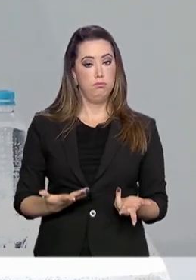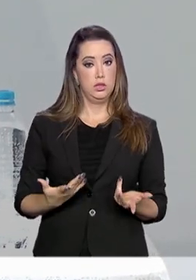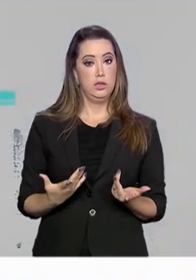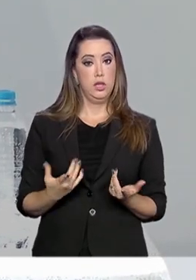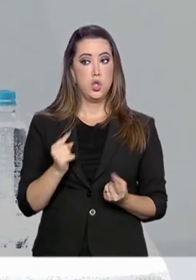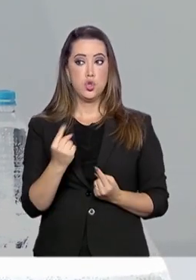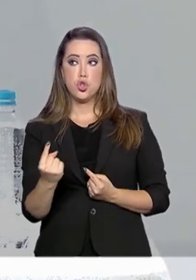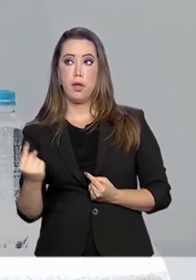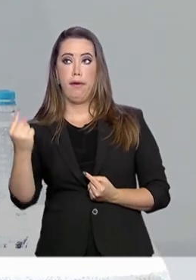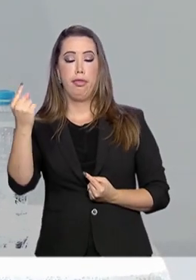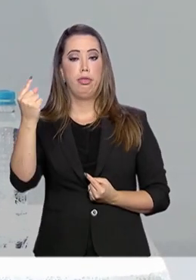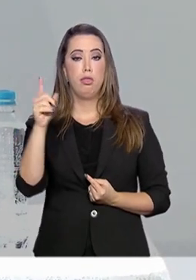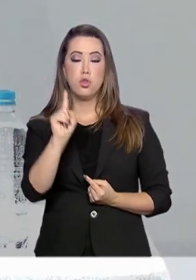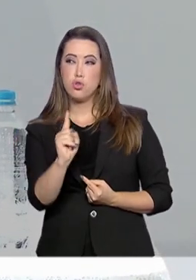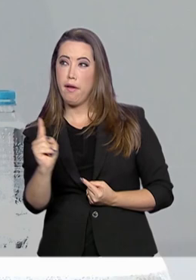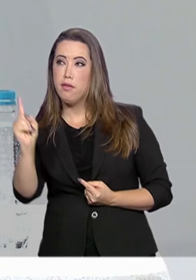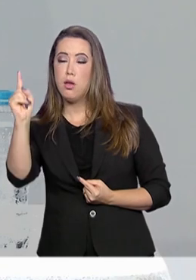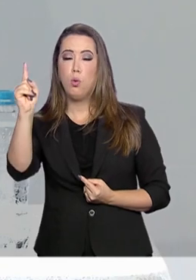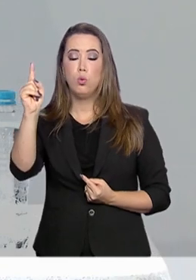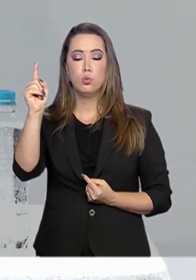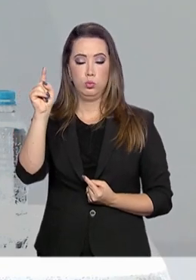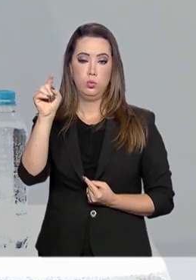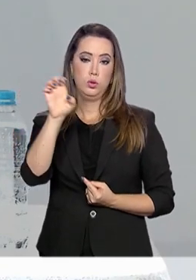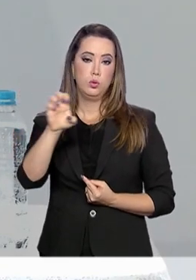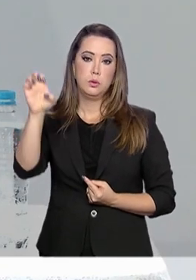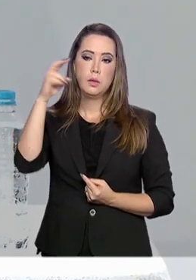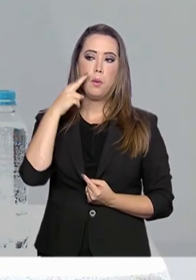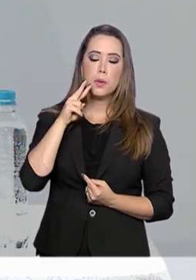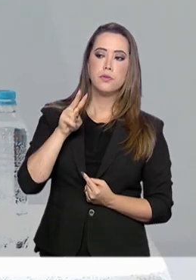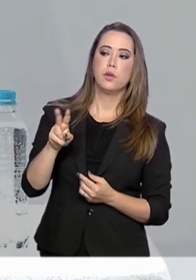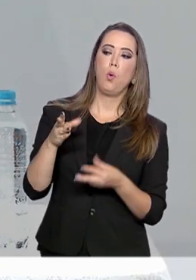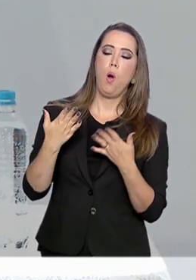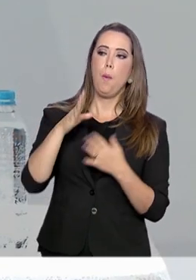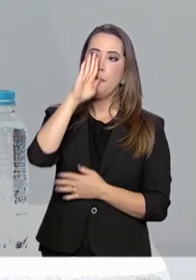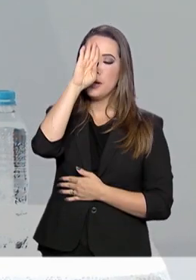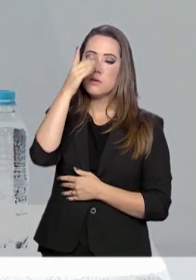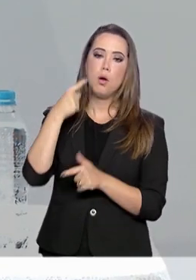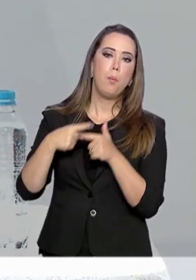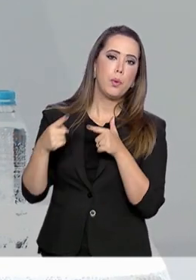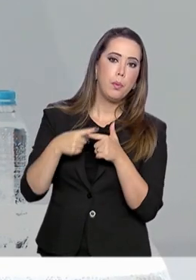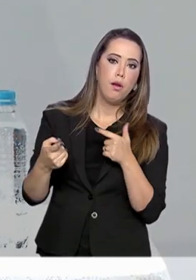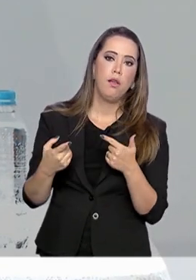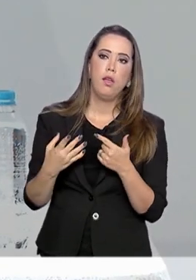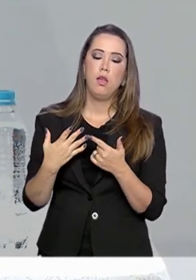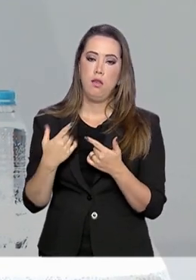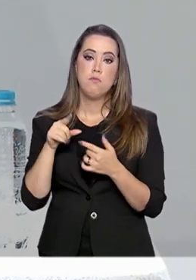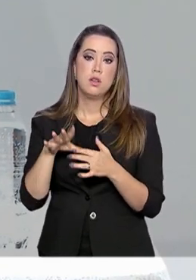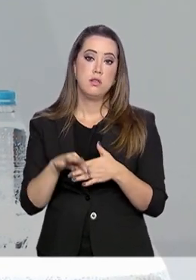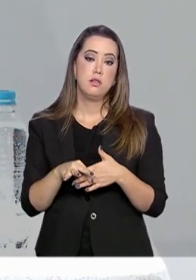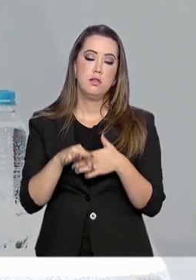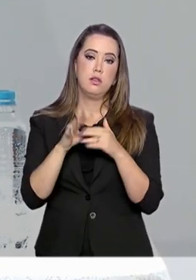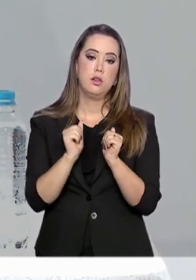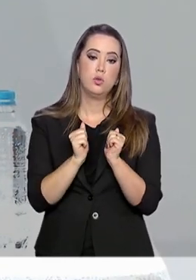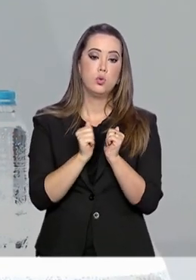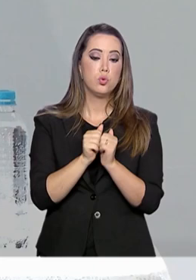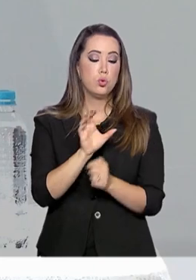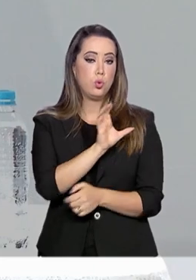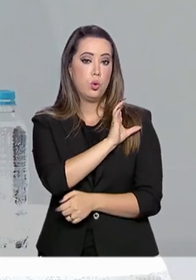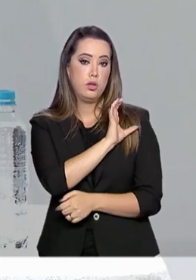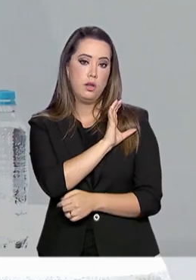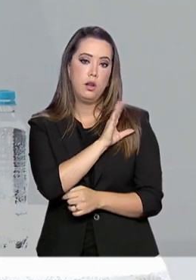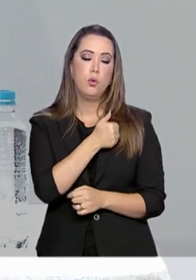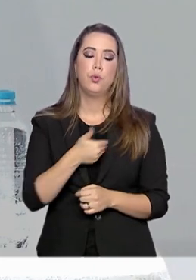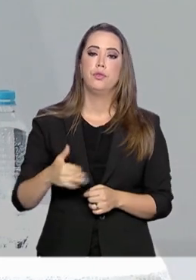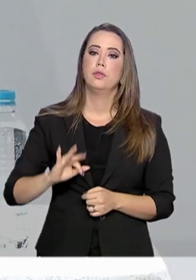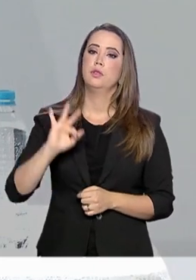de modo que eu tenha condições de atacar os problemas principais de uma forma coordenada, tanto por parte